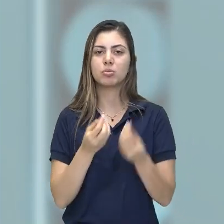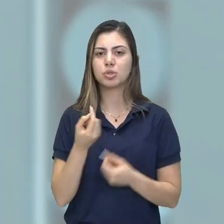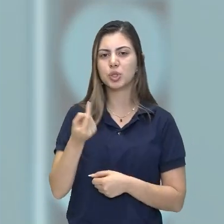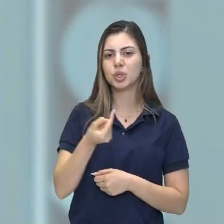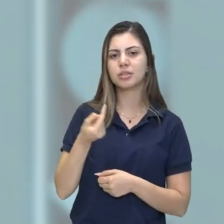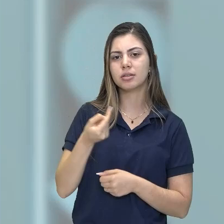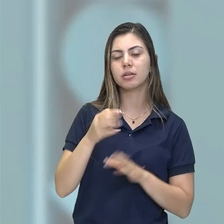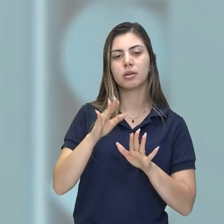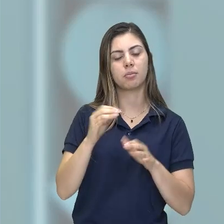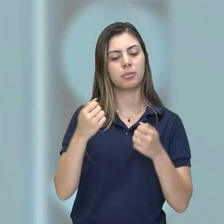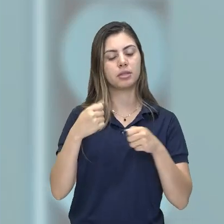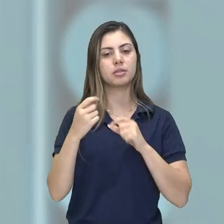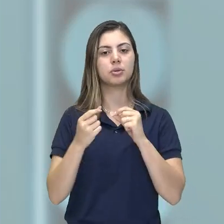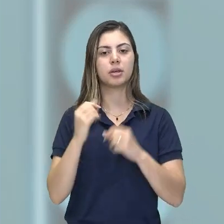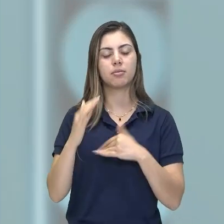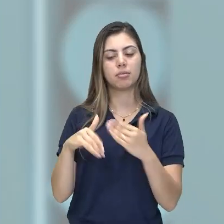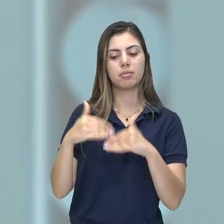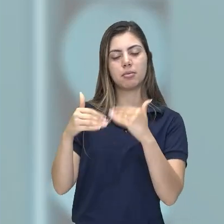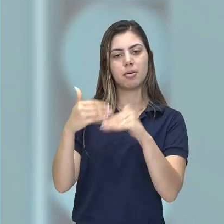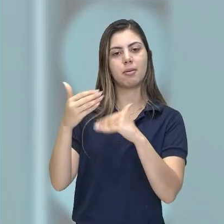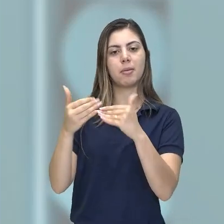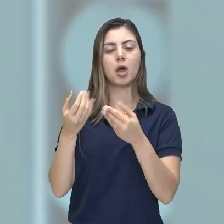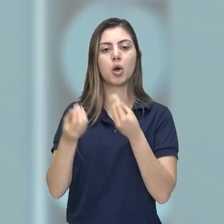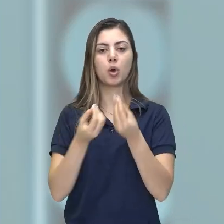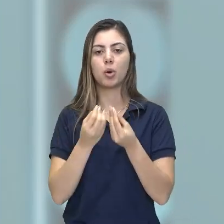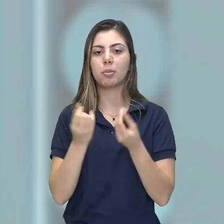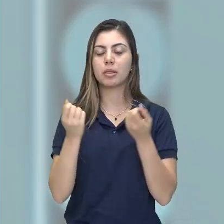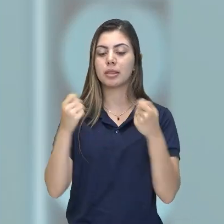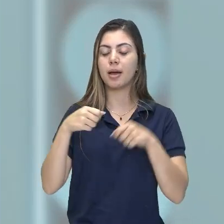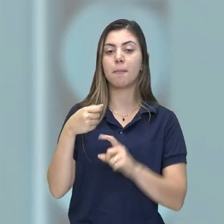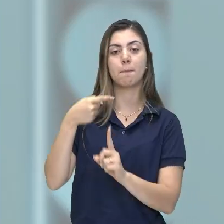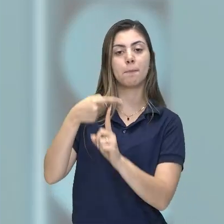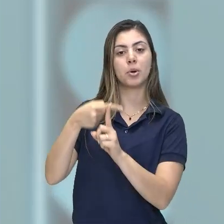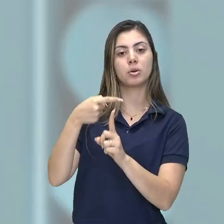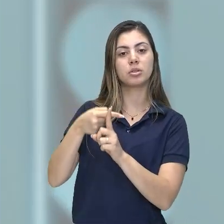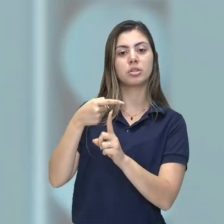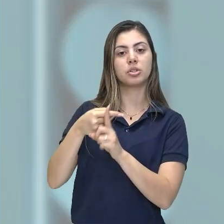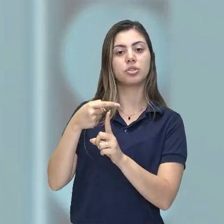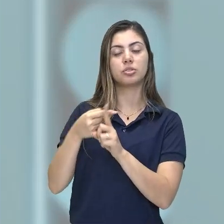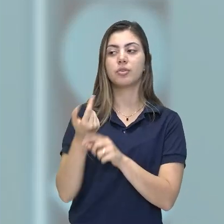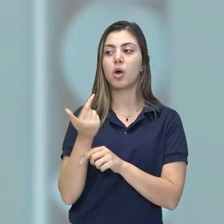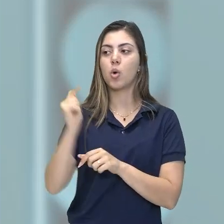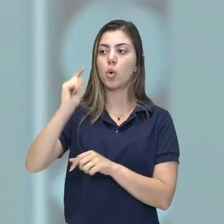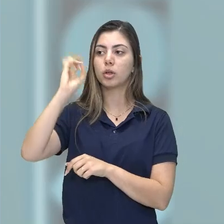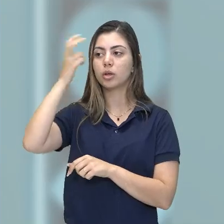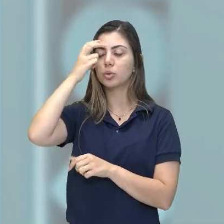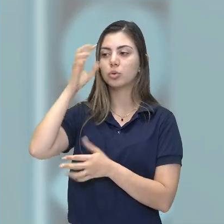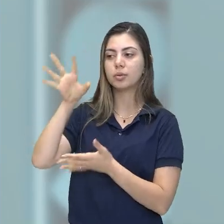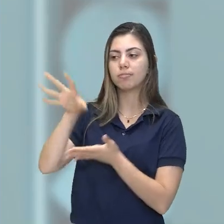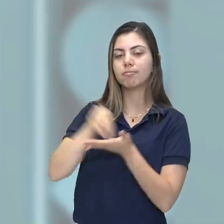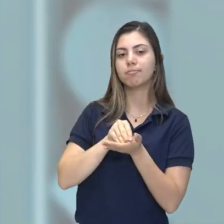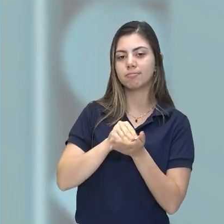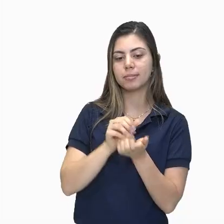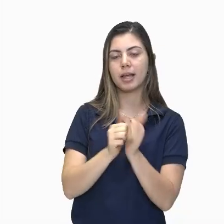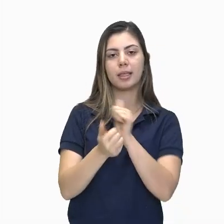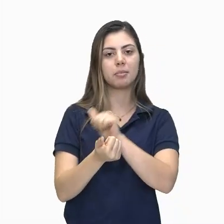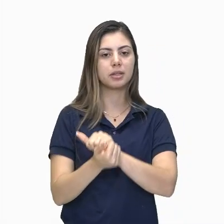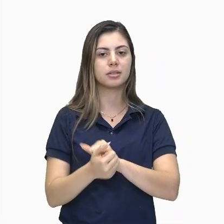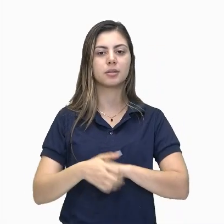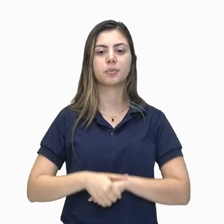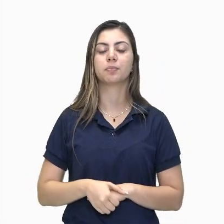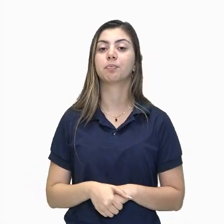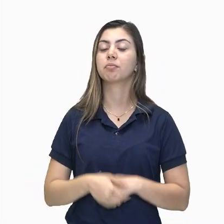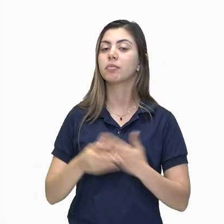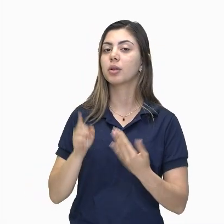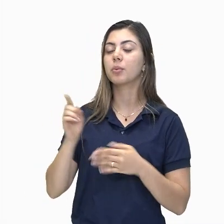precisa evoluir a partir daquilo que há de melhor na outra cultura também. Entre as suas contribuições para o